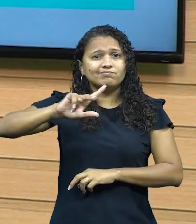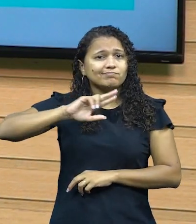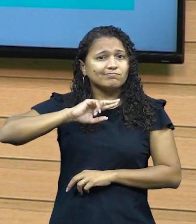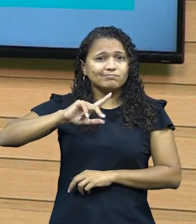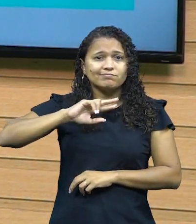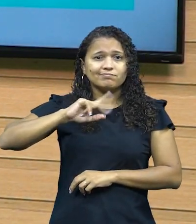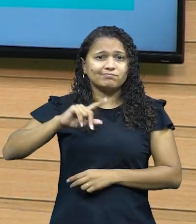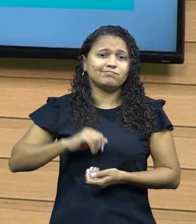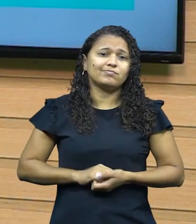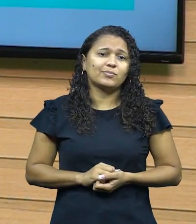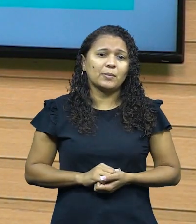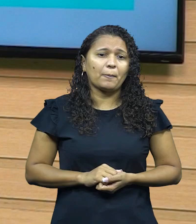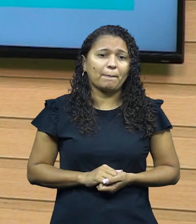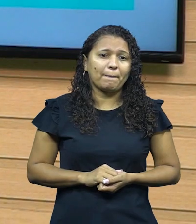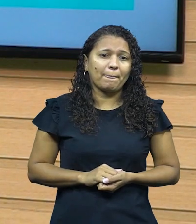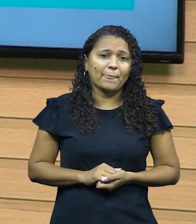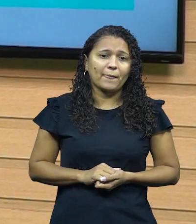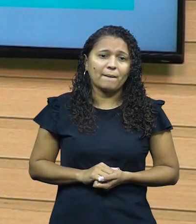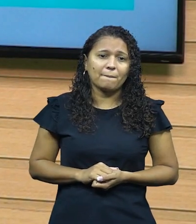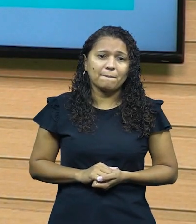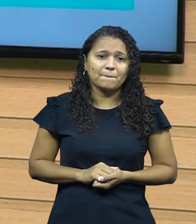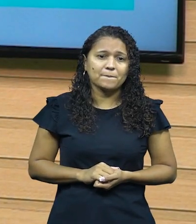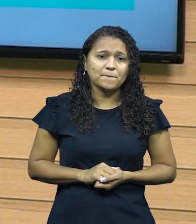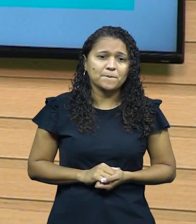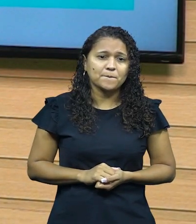né? São feitos de